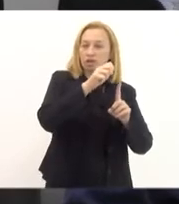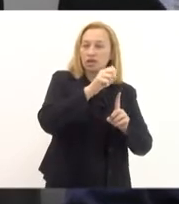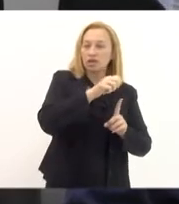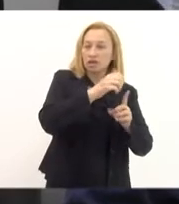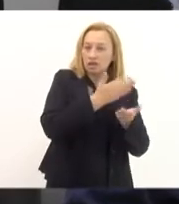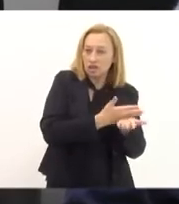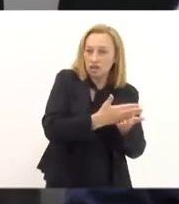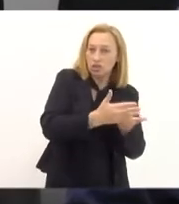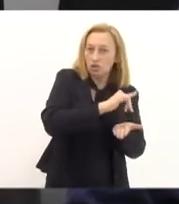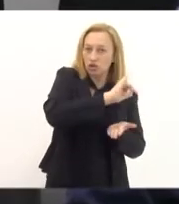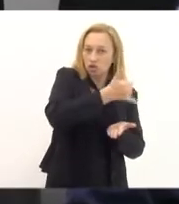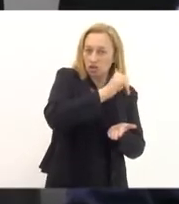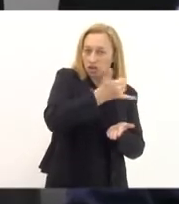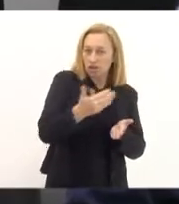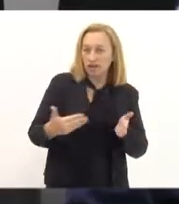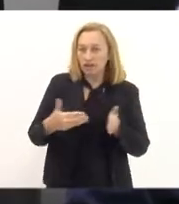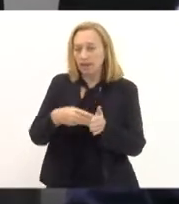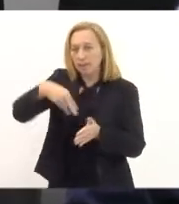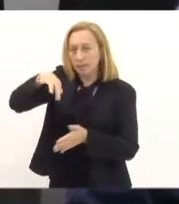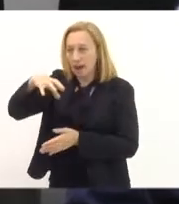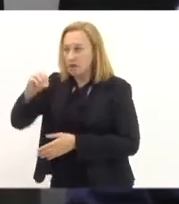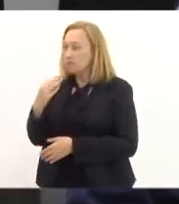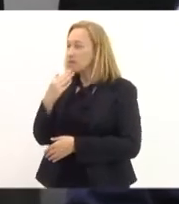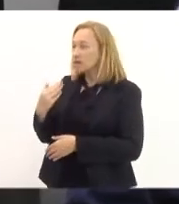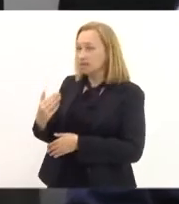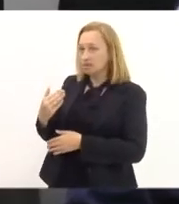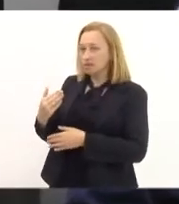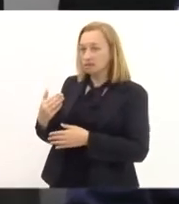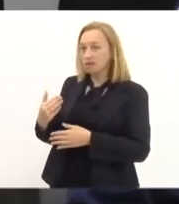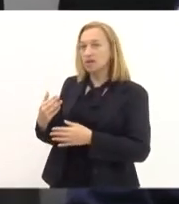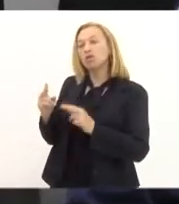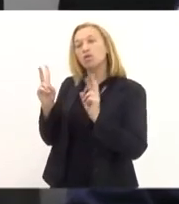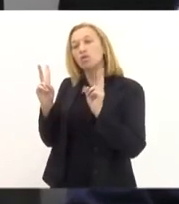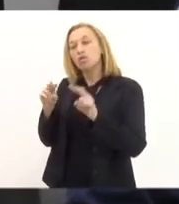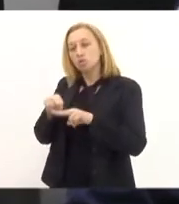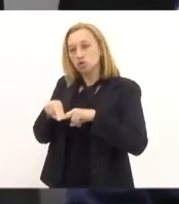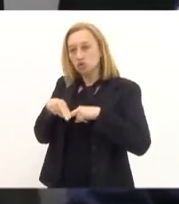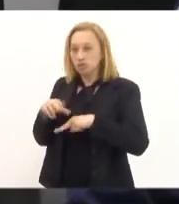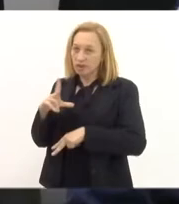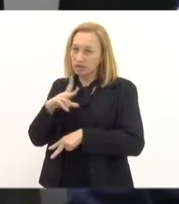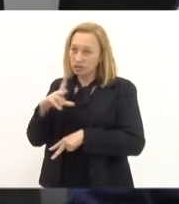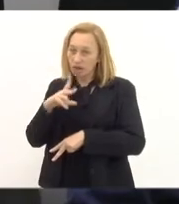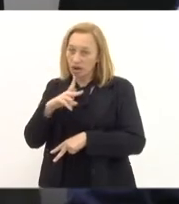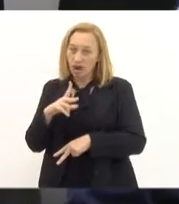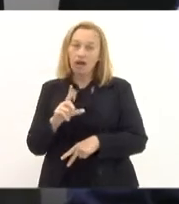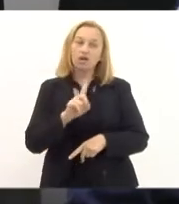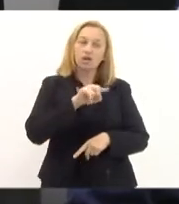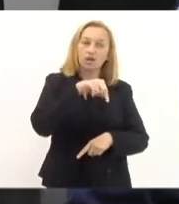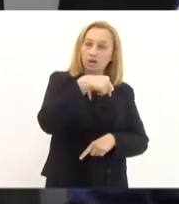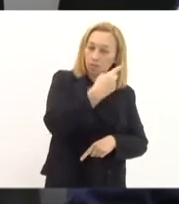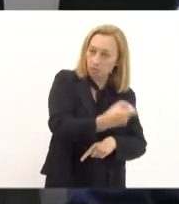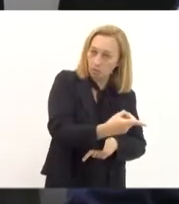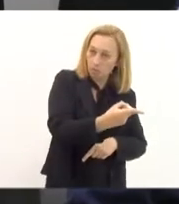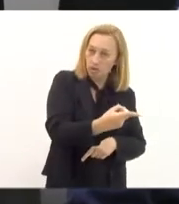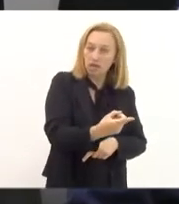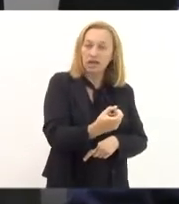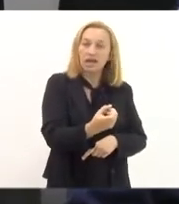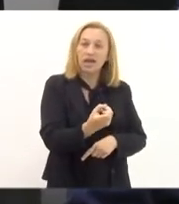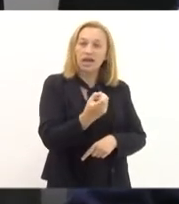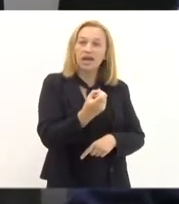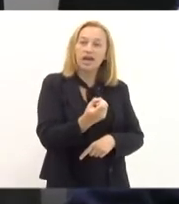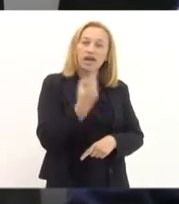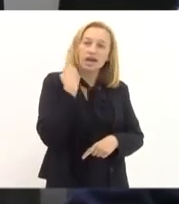pediu para sair porque estão as pessoais em seguida delmo Pinho eles integrantes da secretaria